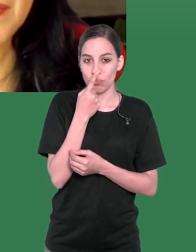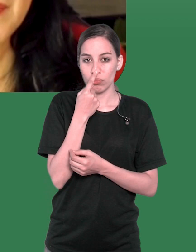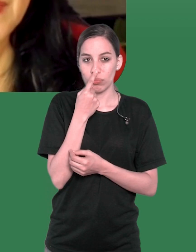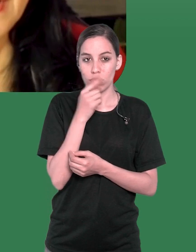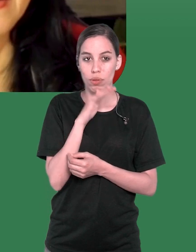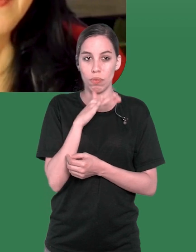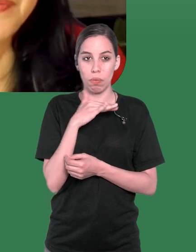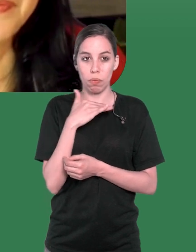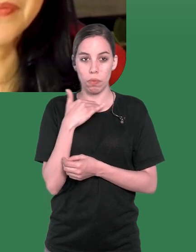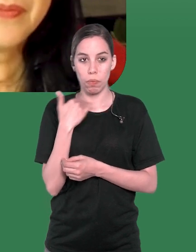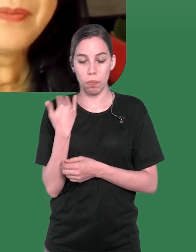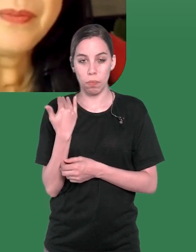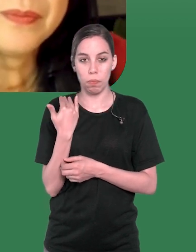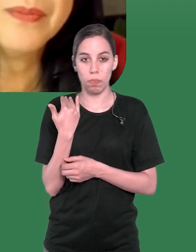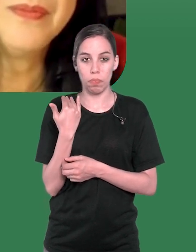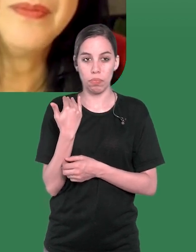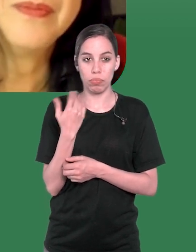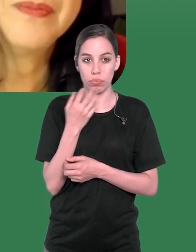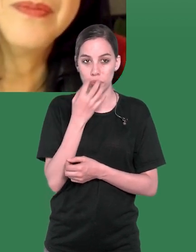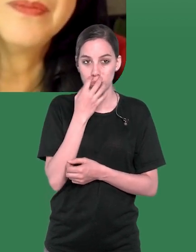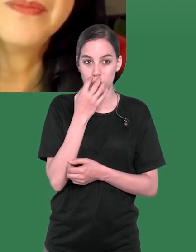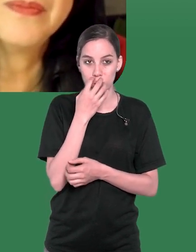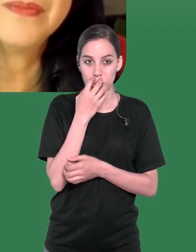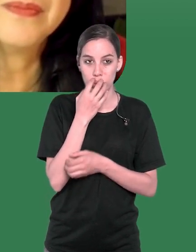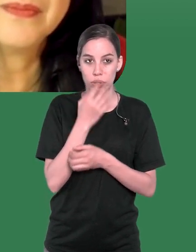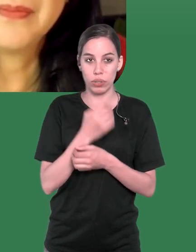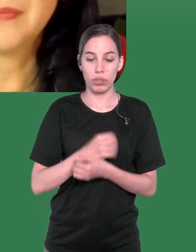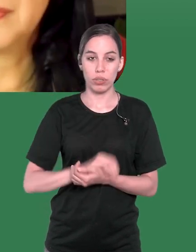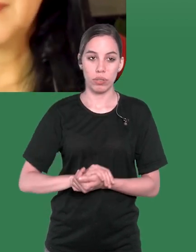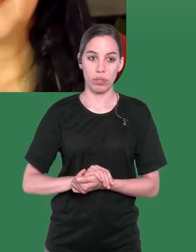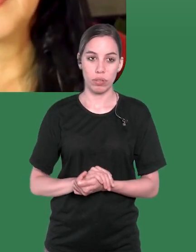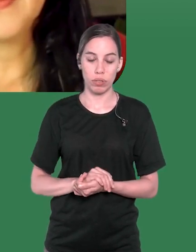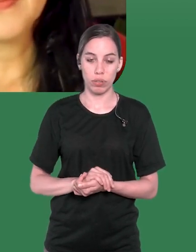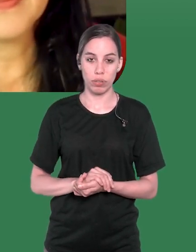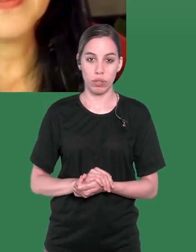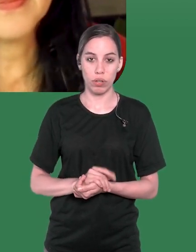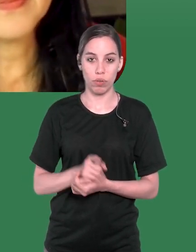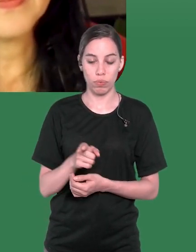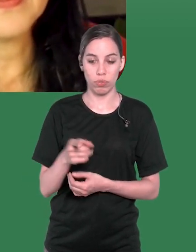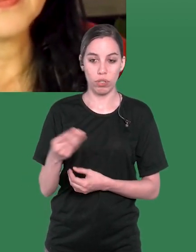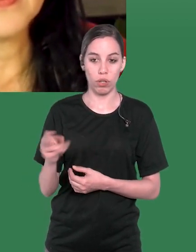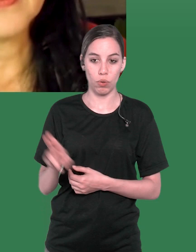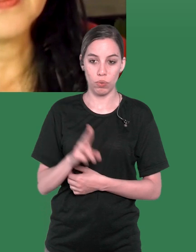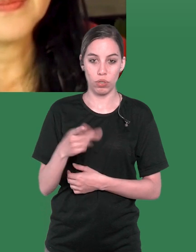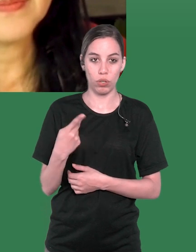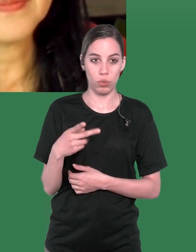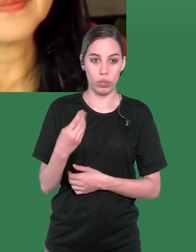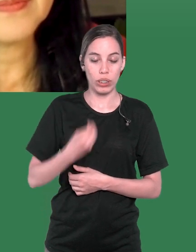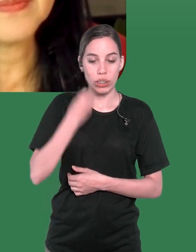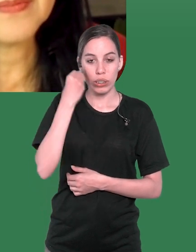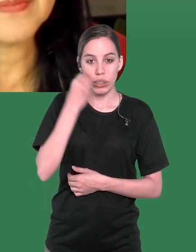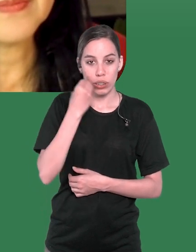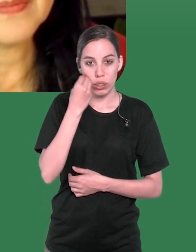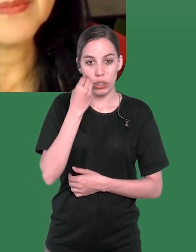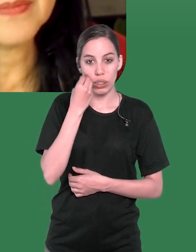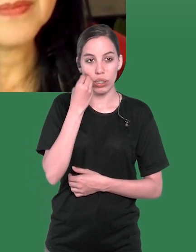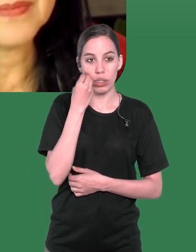o matar por compaixão, e você traz a sua experiência, né? E também